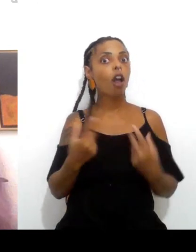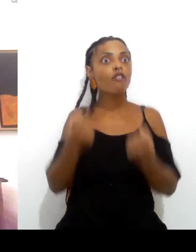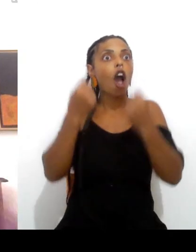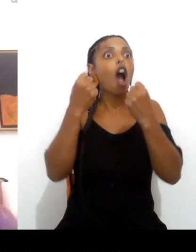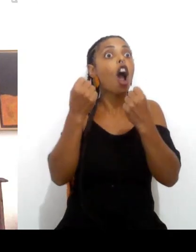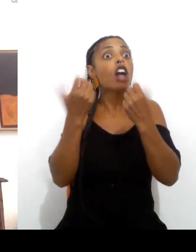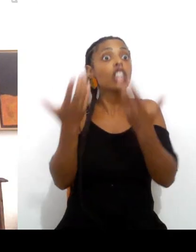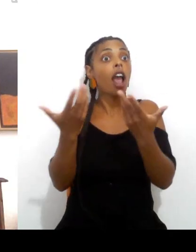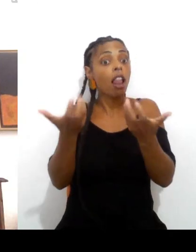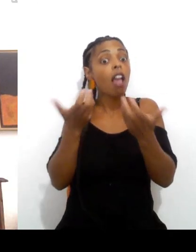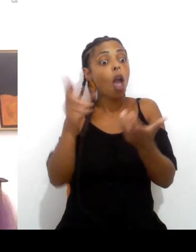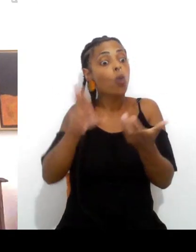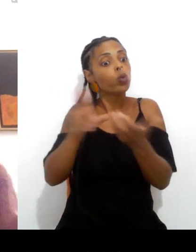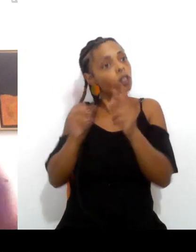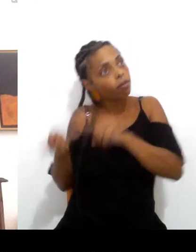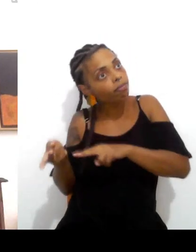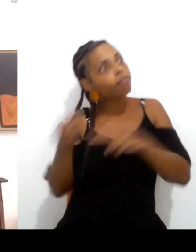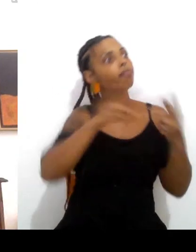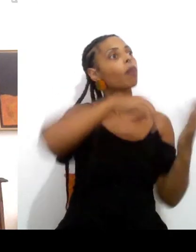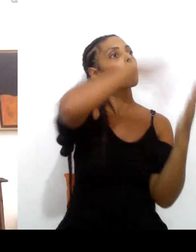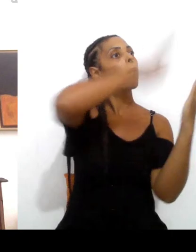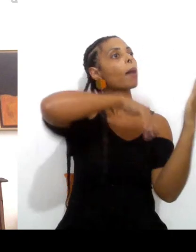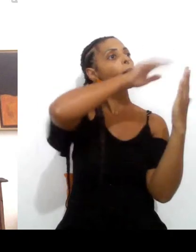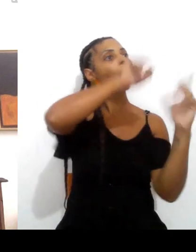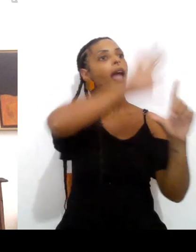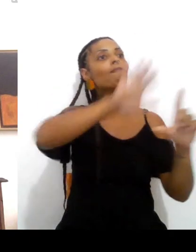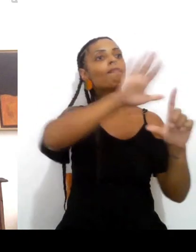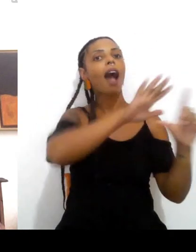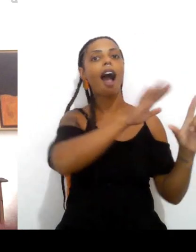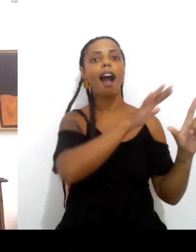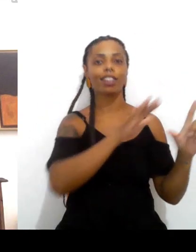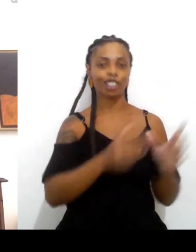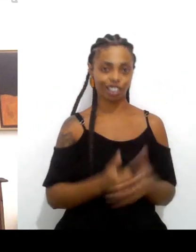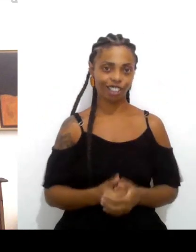que ele queria usar nas suas imagens